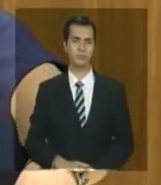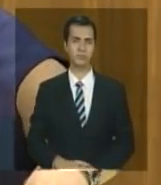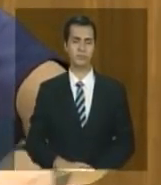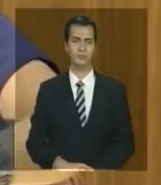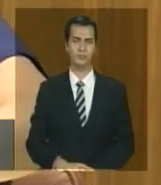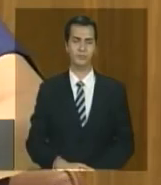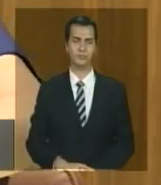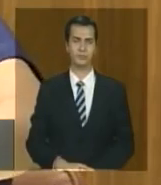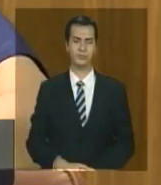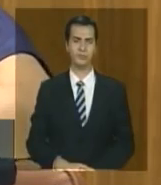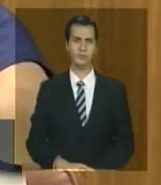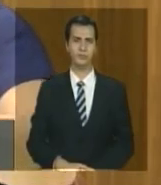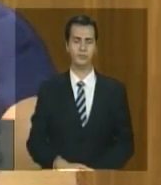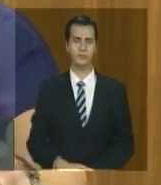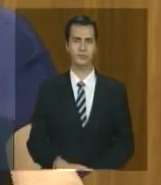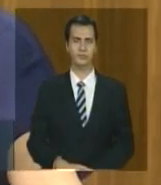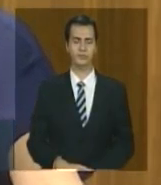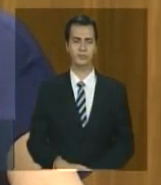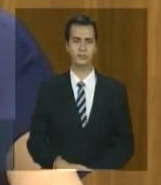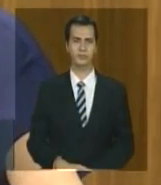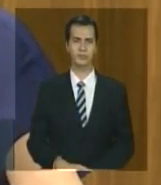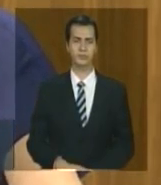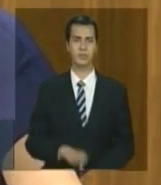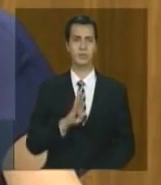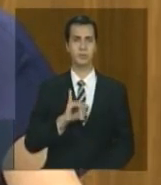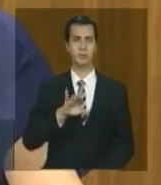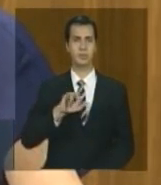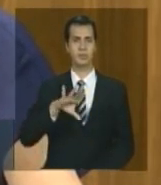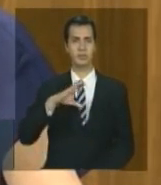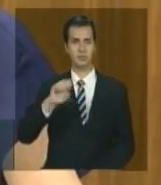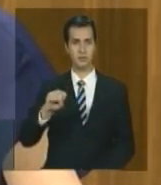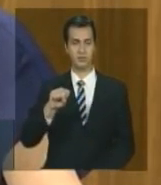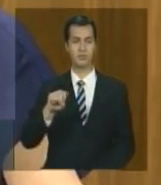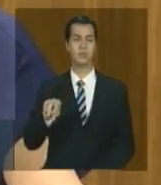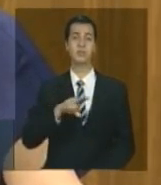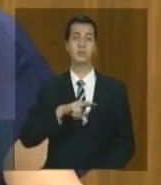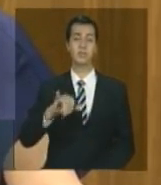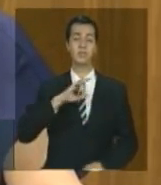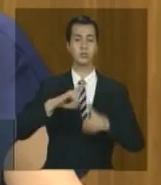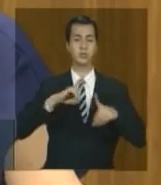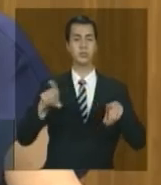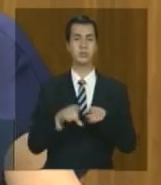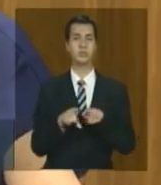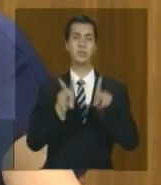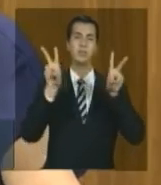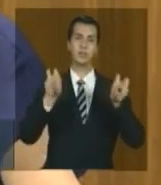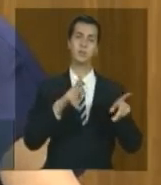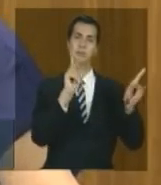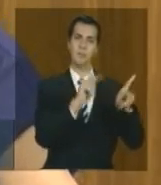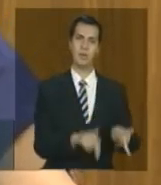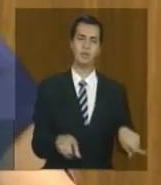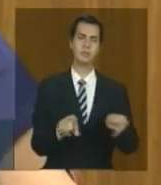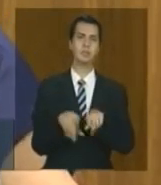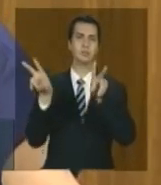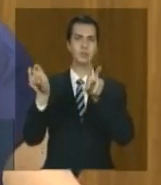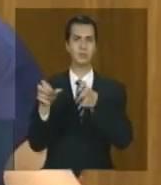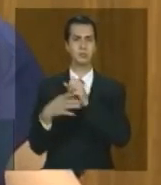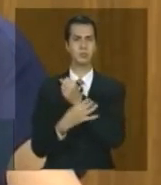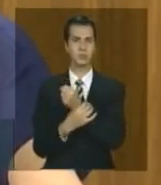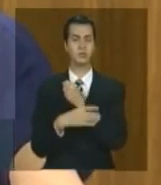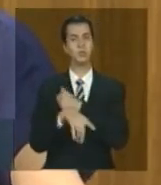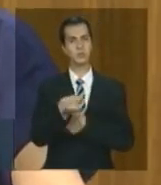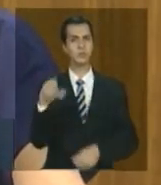Na agenda do BRICS, serão discutidos ainda temas de paz e segurança global. Como sabem os senhores, em